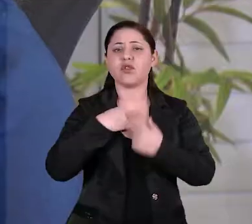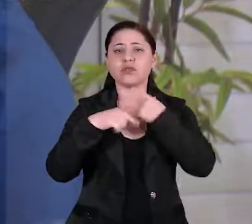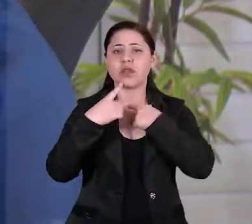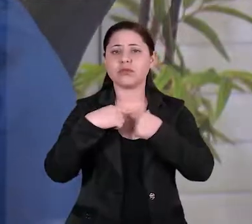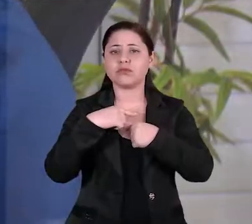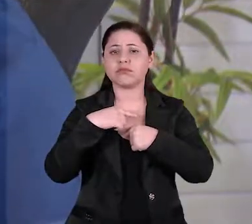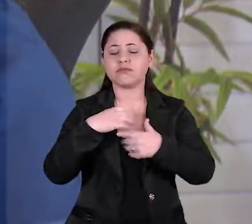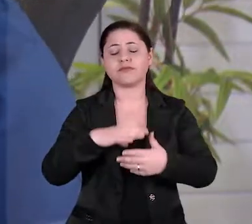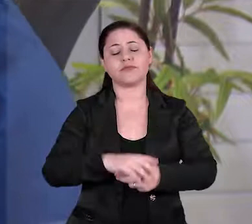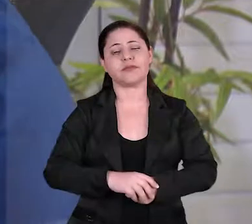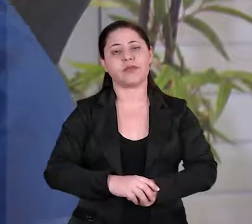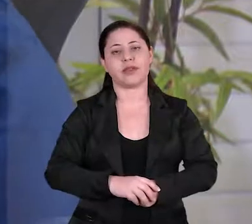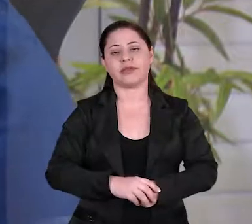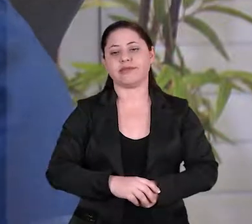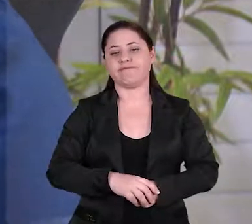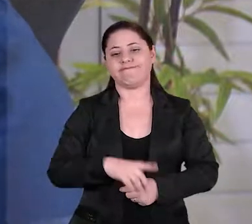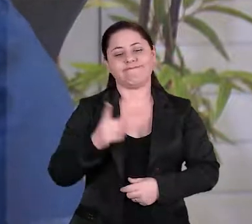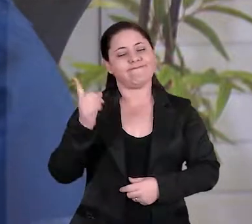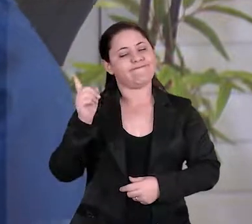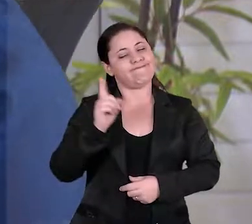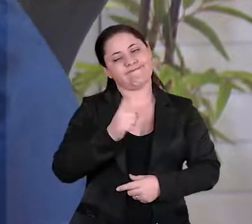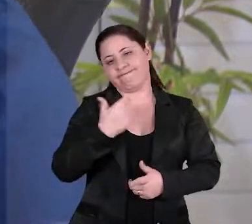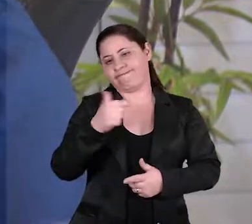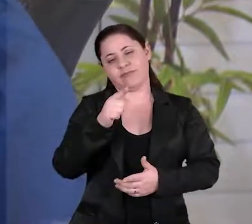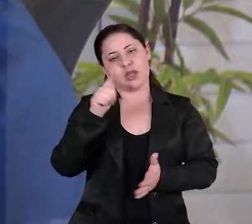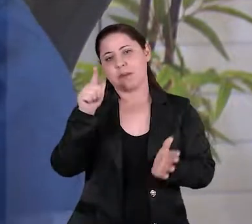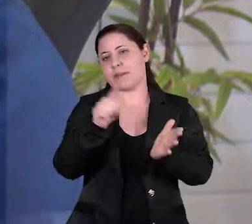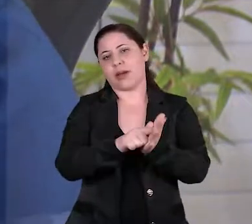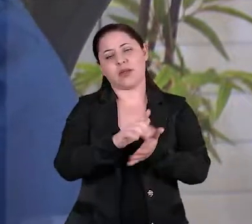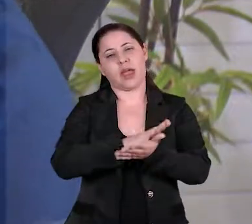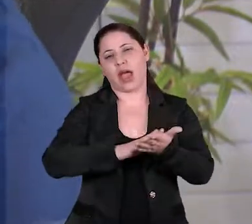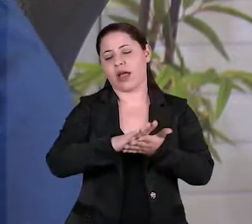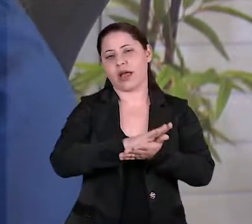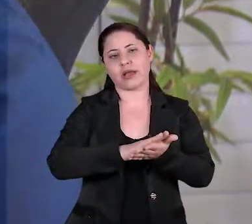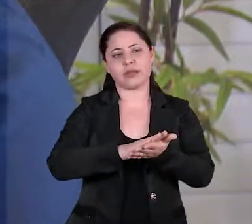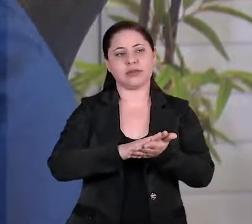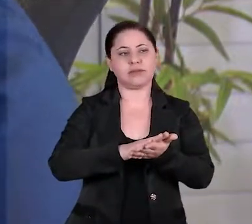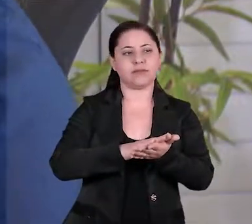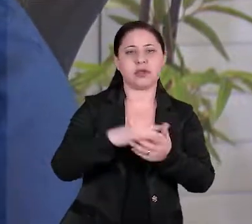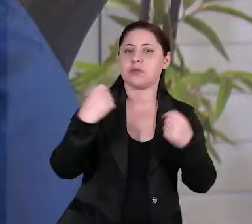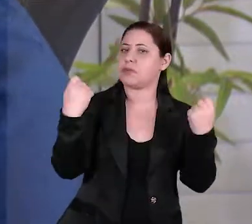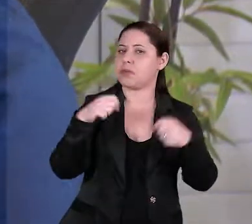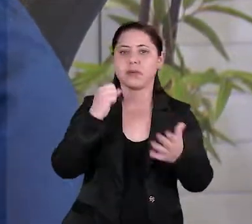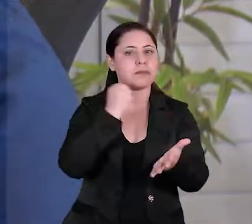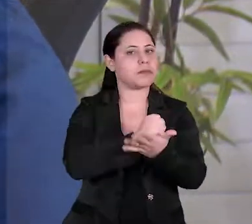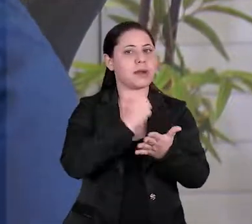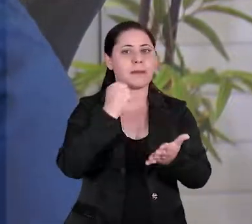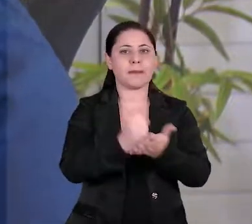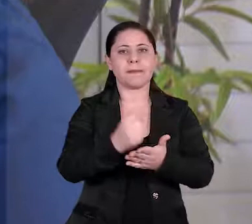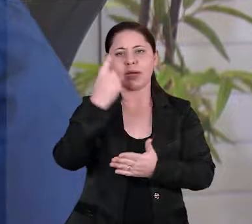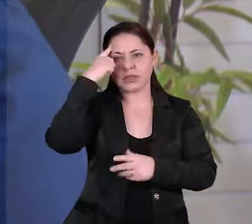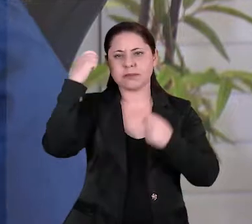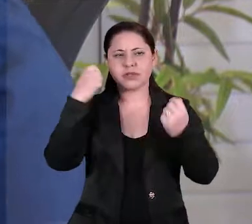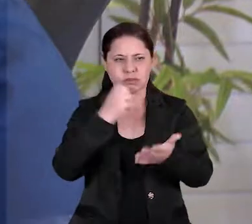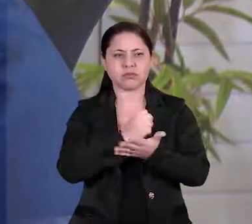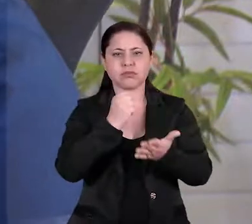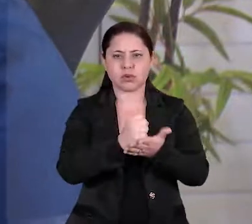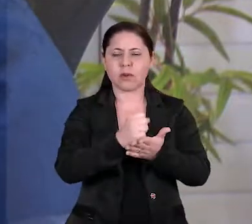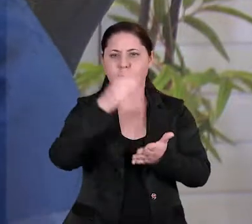paciente? Infelizmente, a gente não tem nenhuma documentação, não é necessário deixar em cartório, né, como muitas pessoas